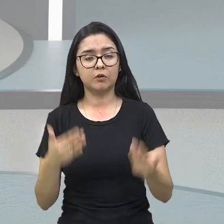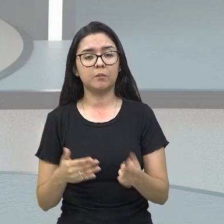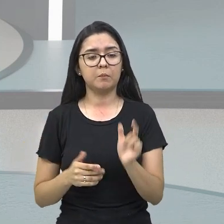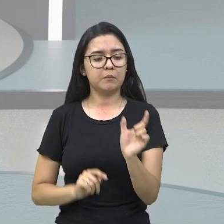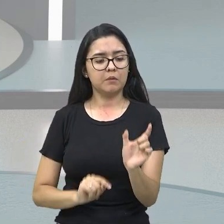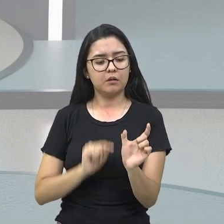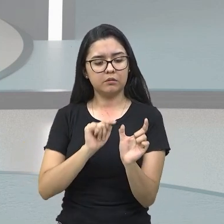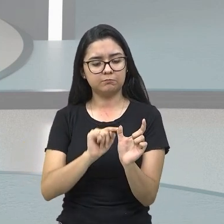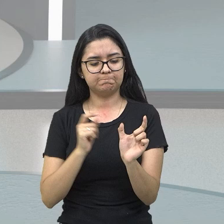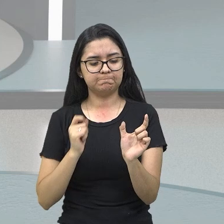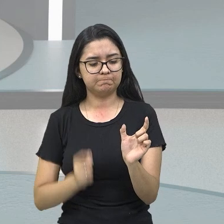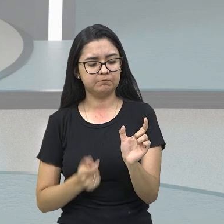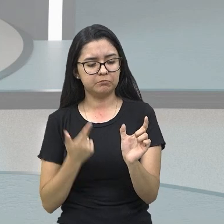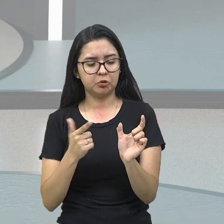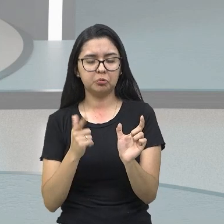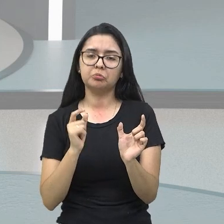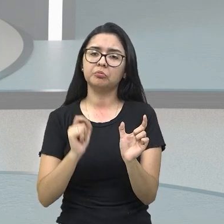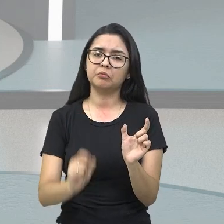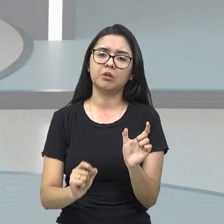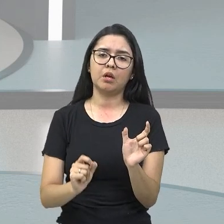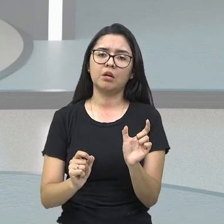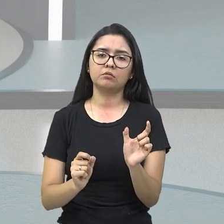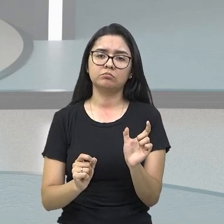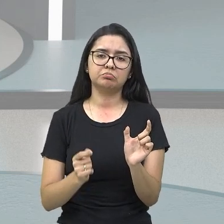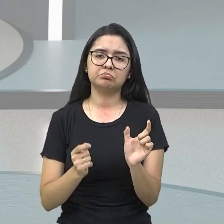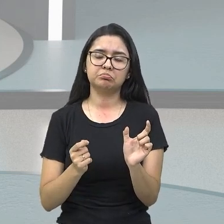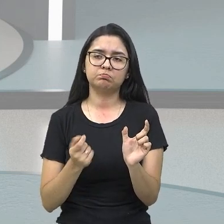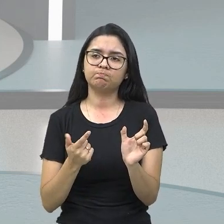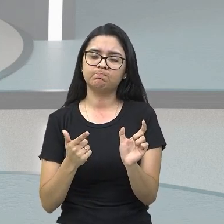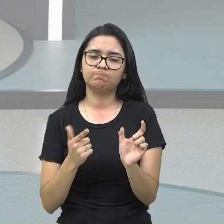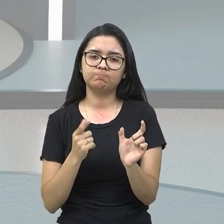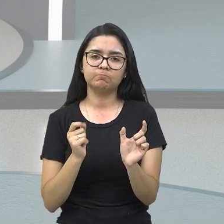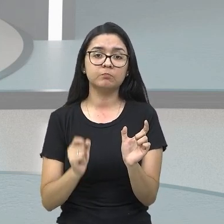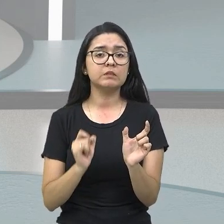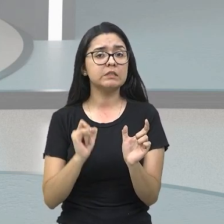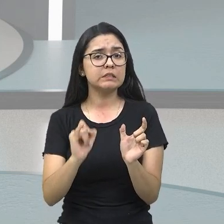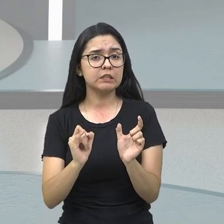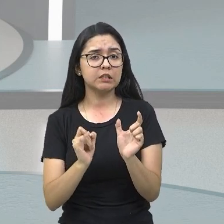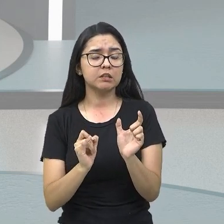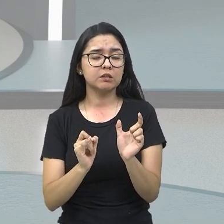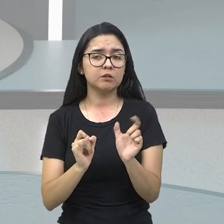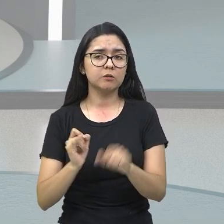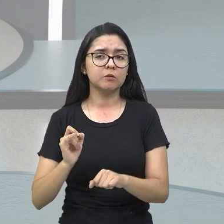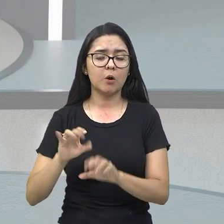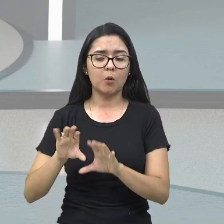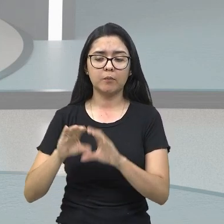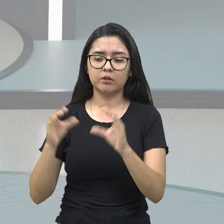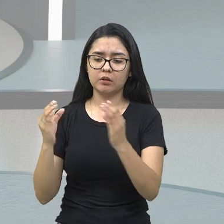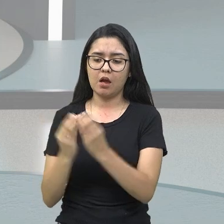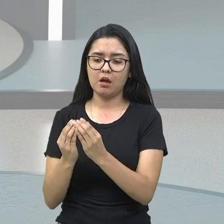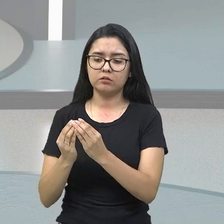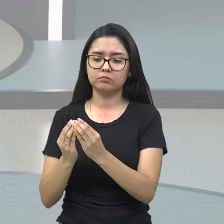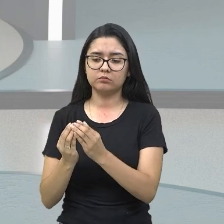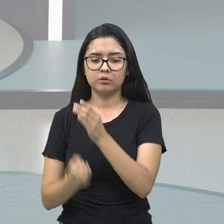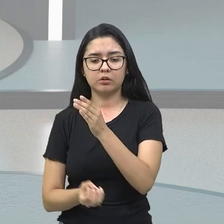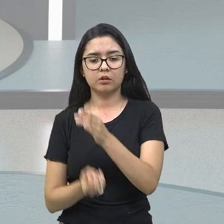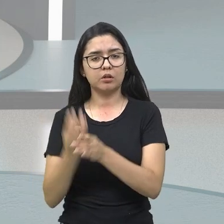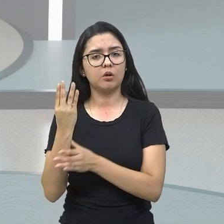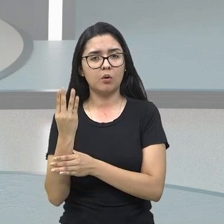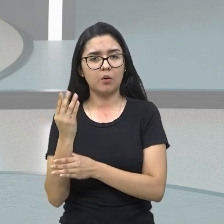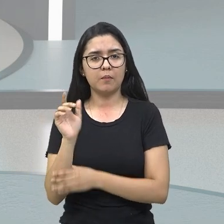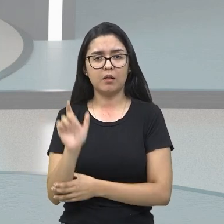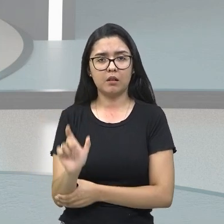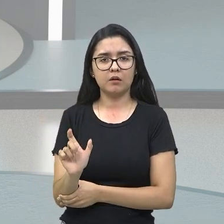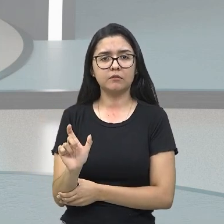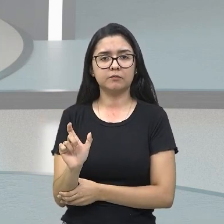ela não exista num determinado momento, se ela foi criada por uma comunidade de forma não intencional, claro, você